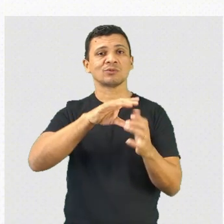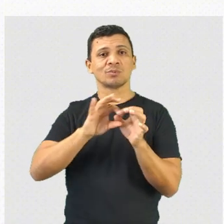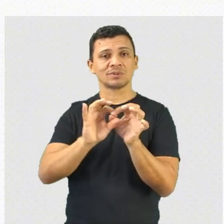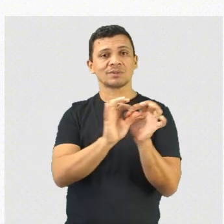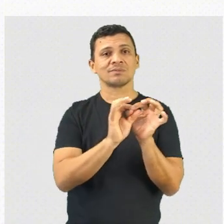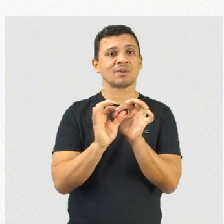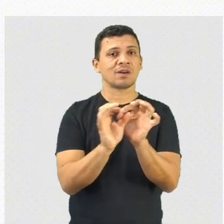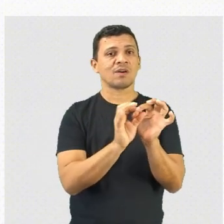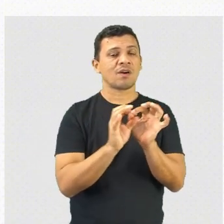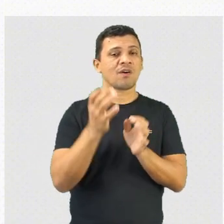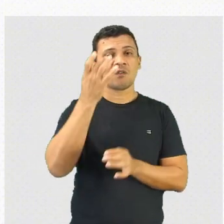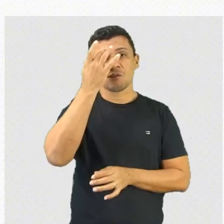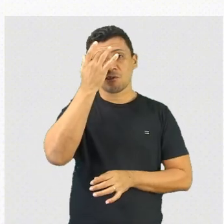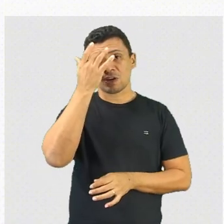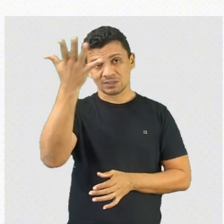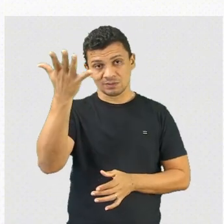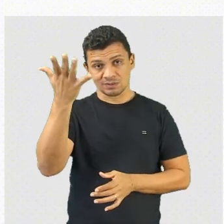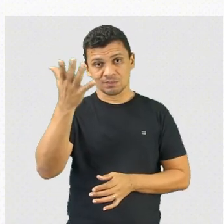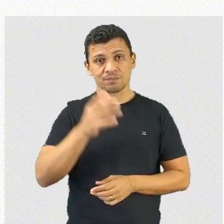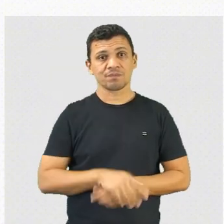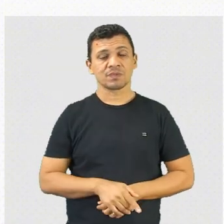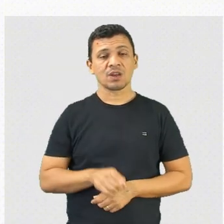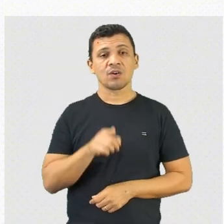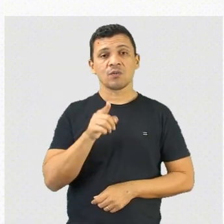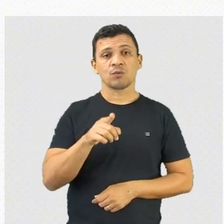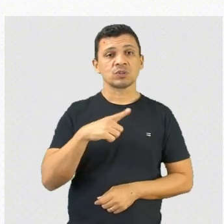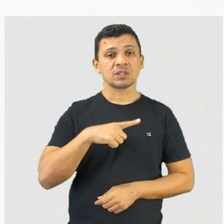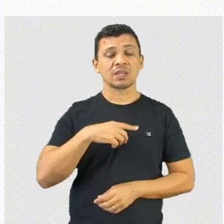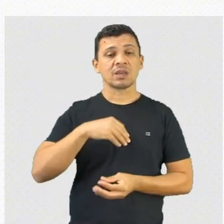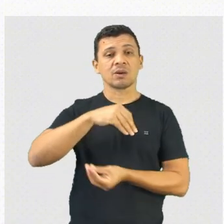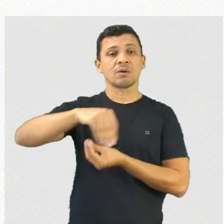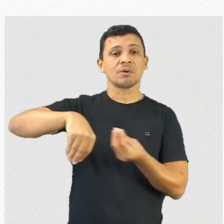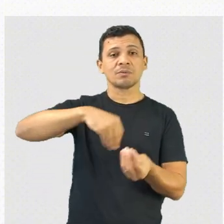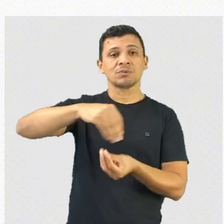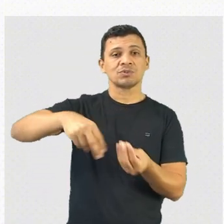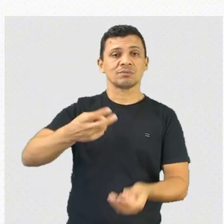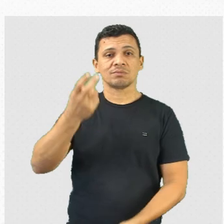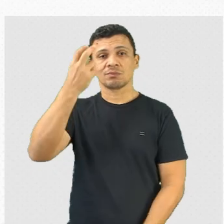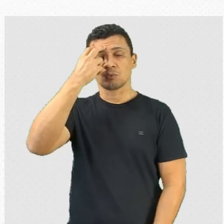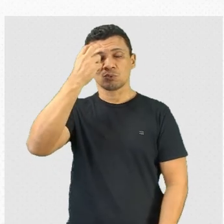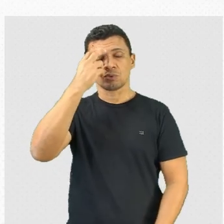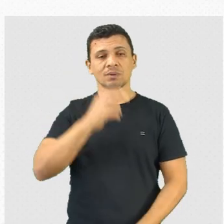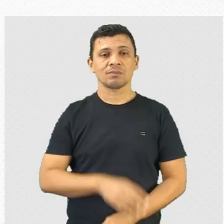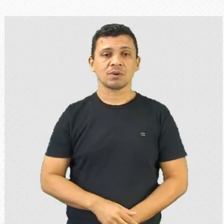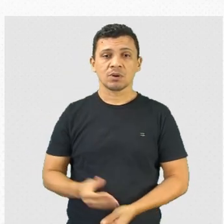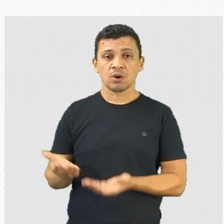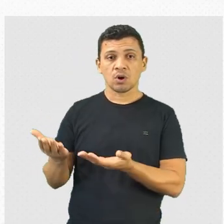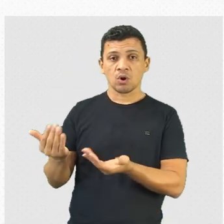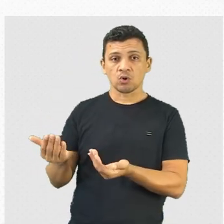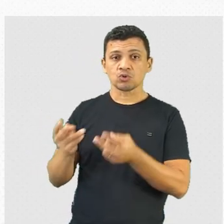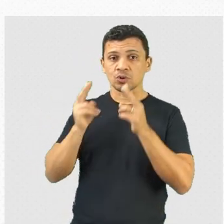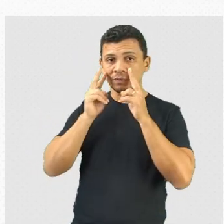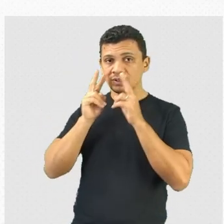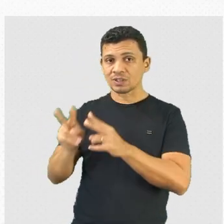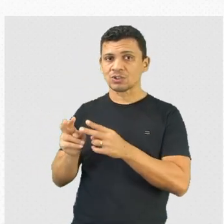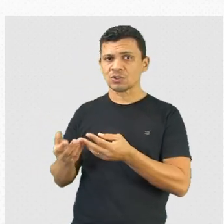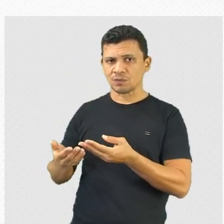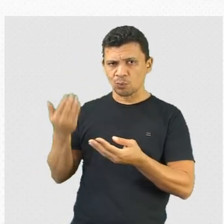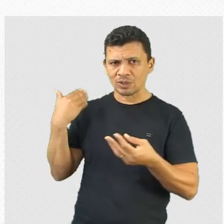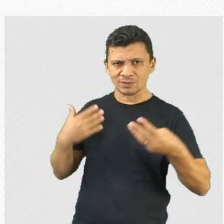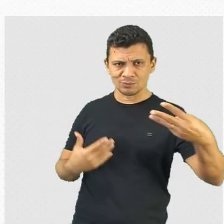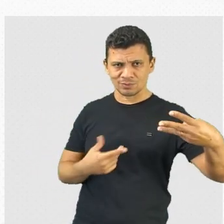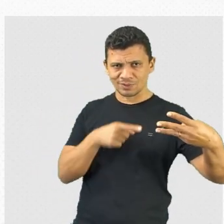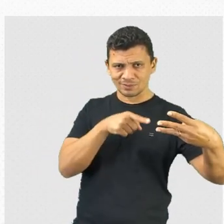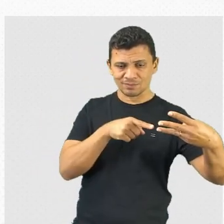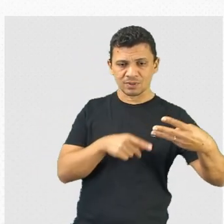na facilitação da globalização, você vai ter uma hibridização cultural, que é o caso ali do jovem que a gente viu no ponto 3. Então, um exemplo,